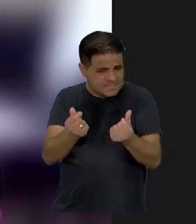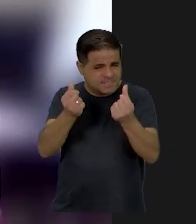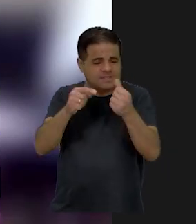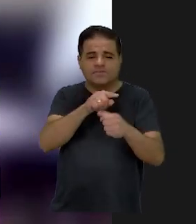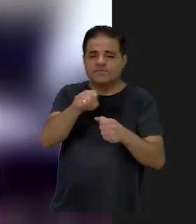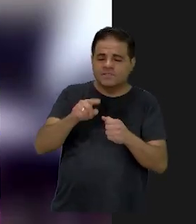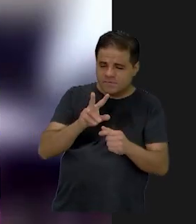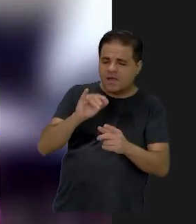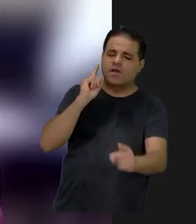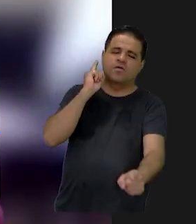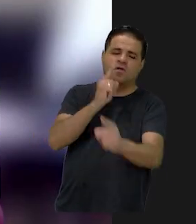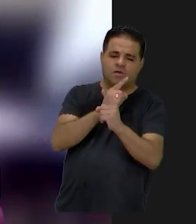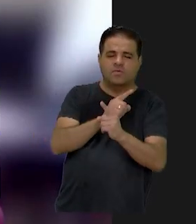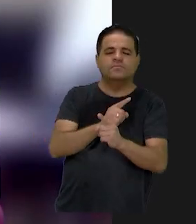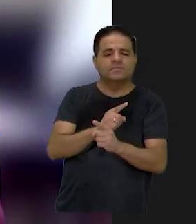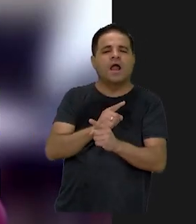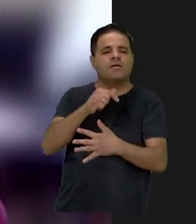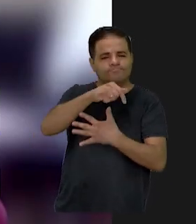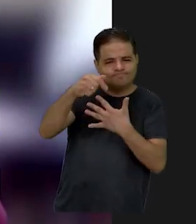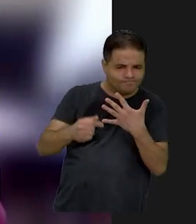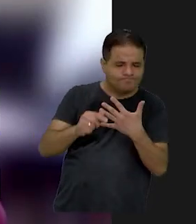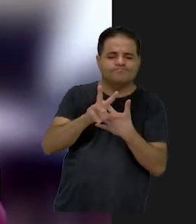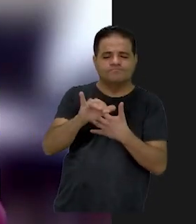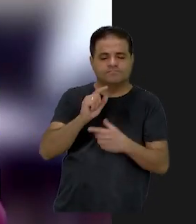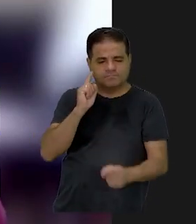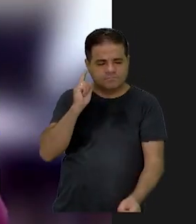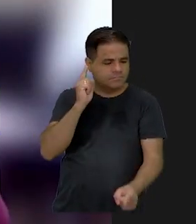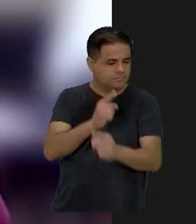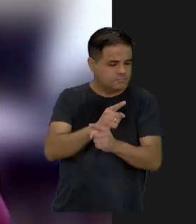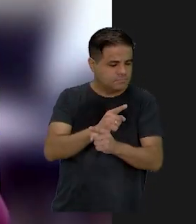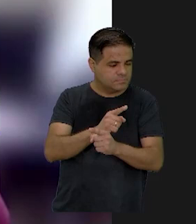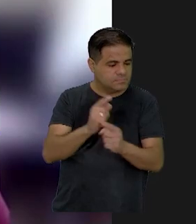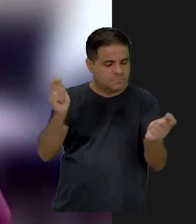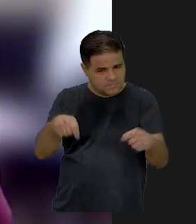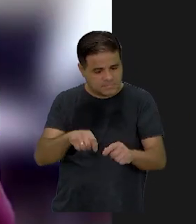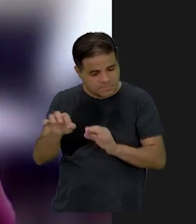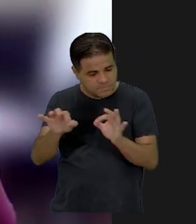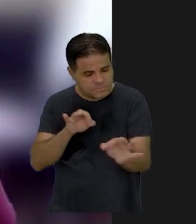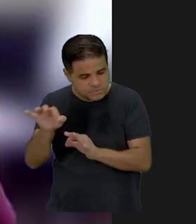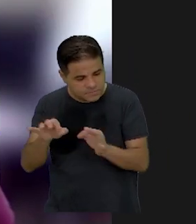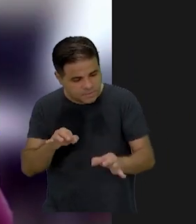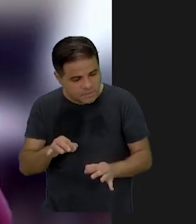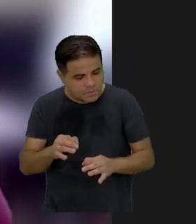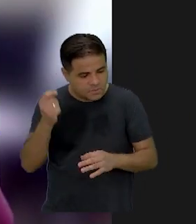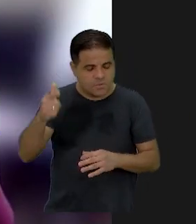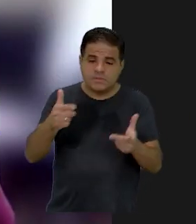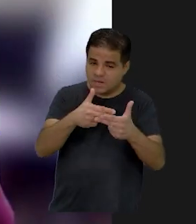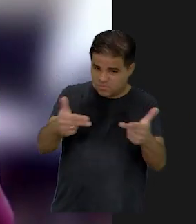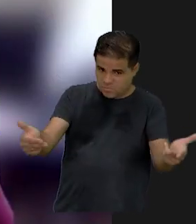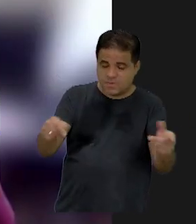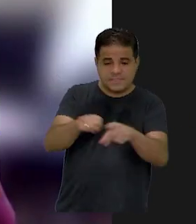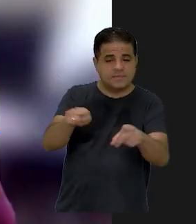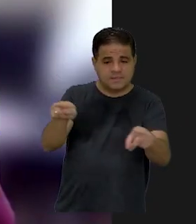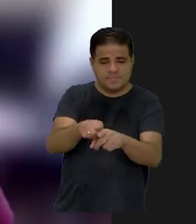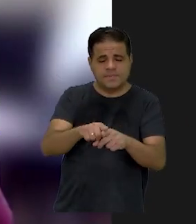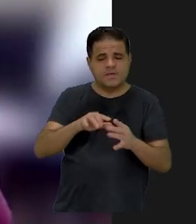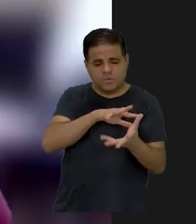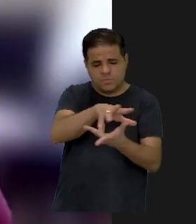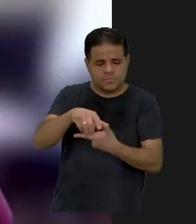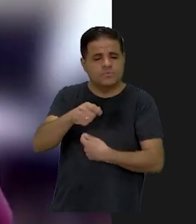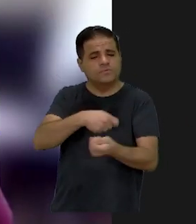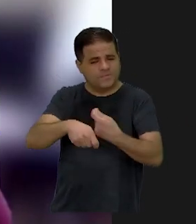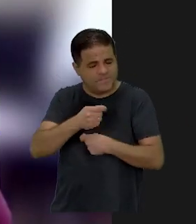trabalhar o discurso da persuasão. Que palavras os meninos usam, como usam, que